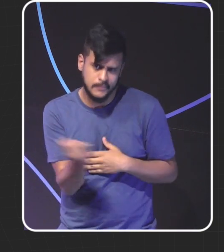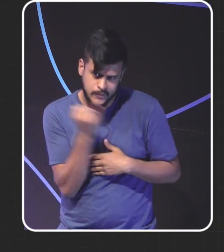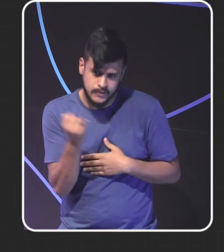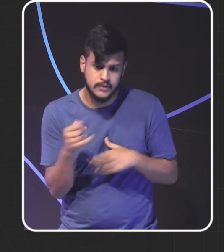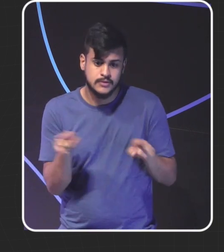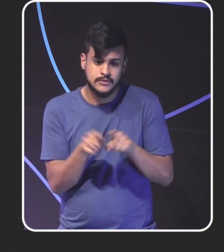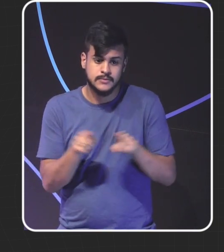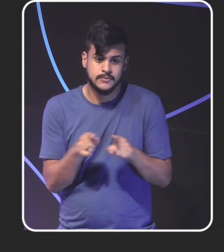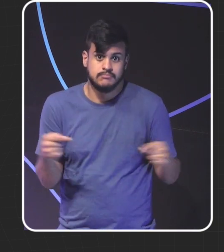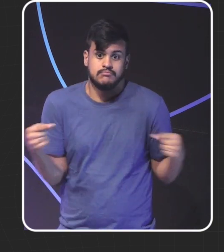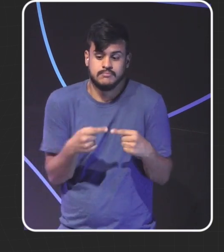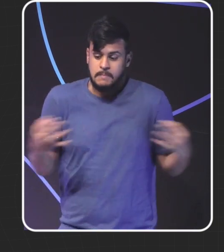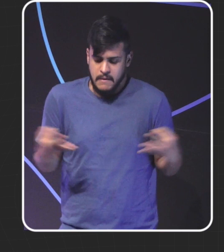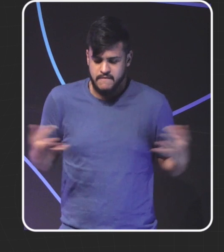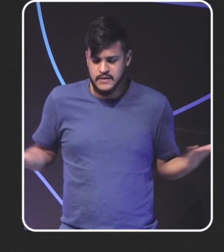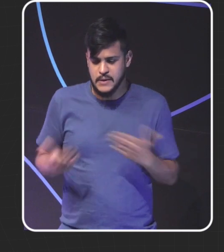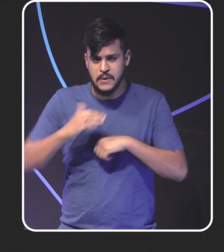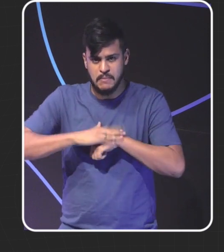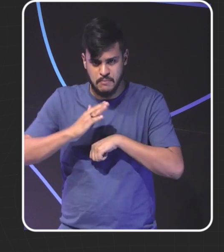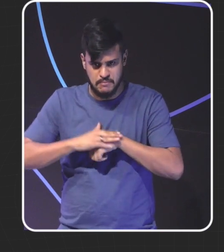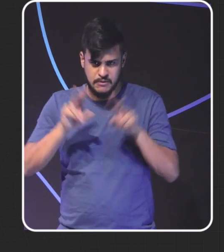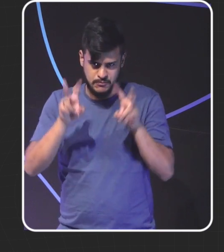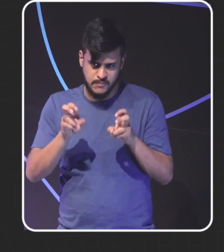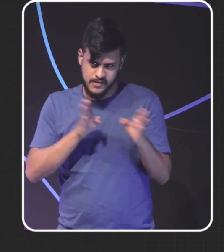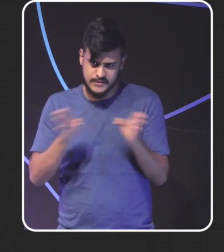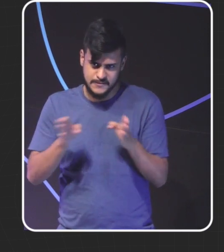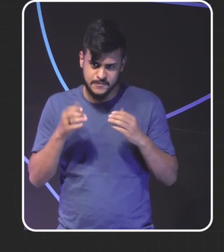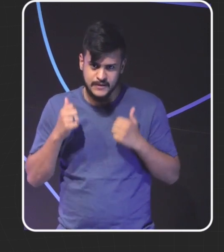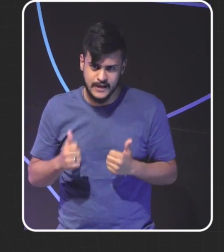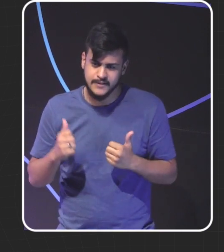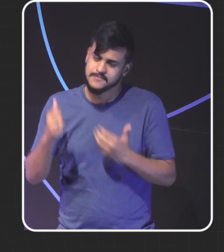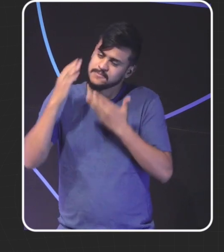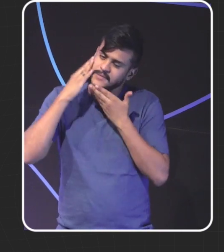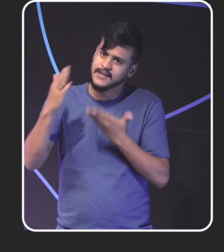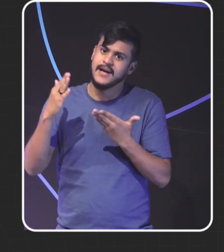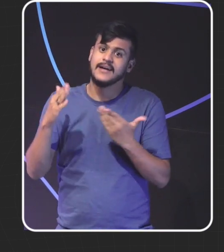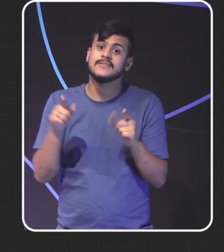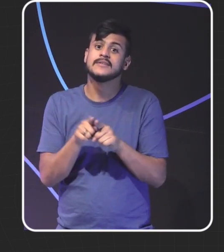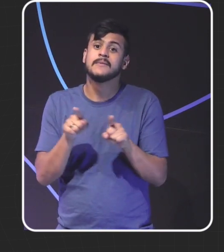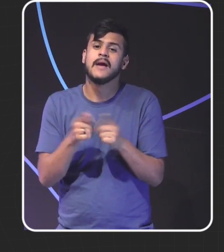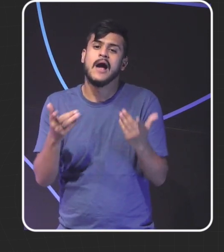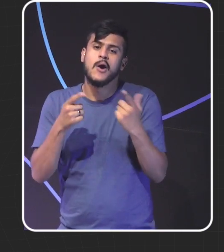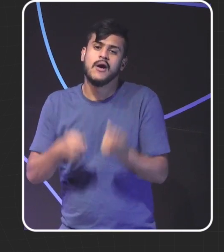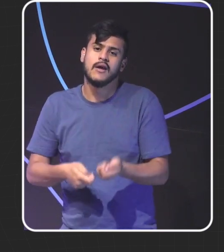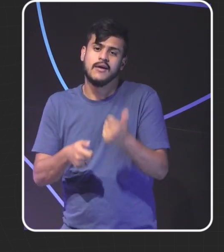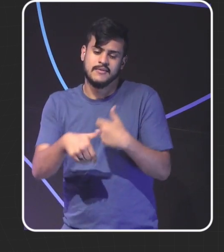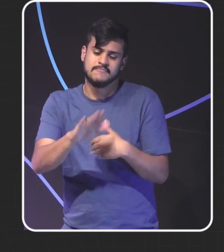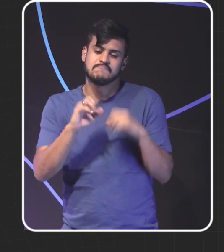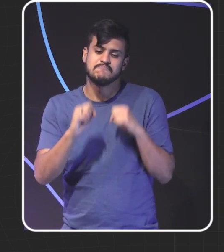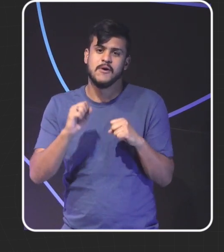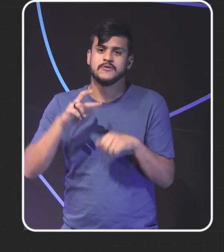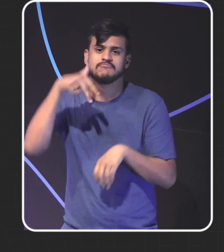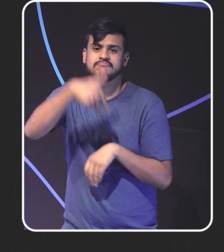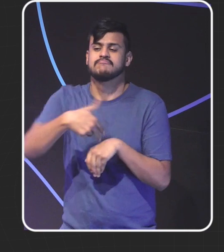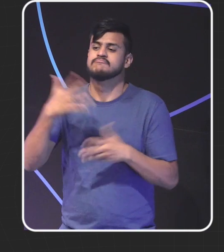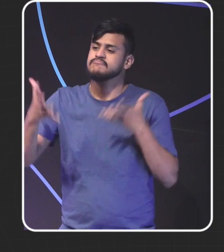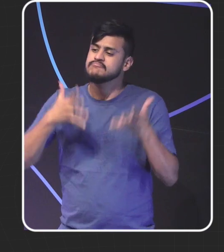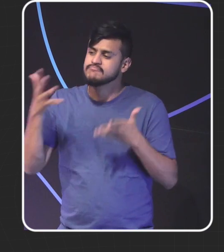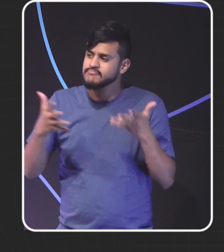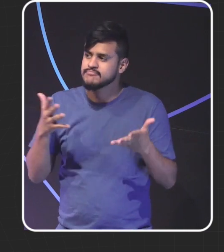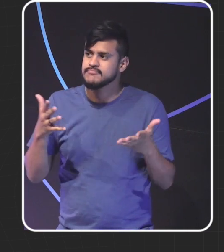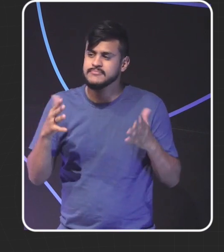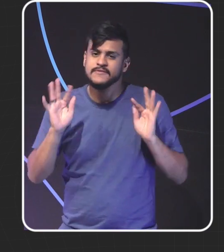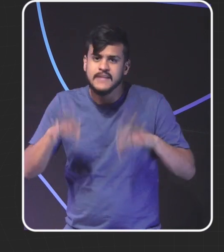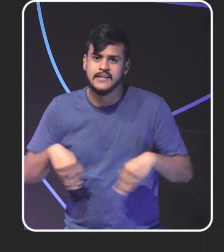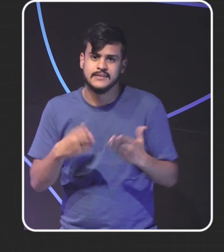atual sobre acessibilidade. Muito obrigado, e aí eu deixo as últimas palavras aí para você se